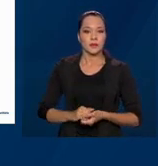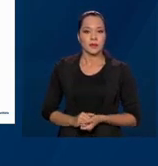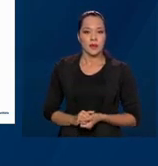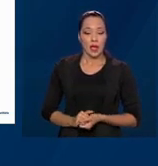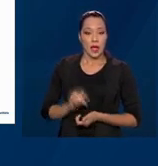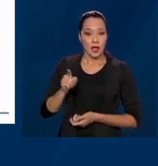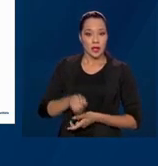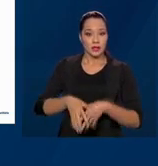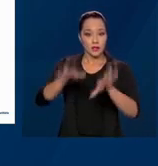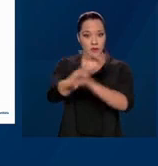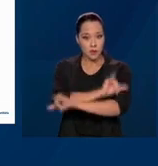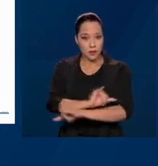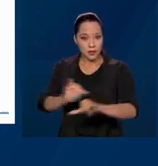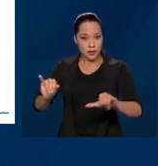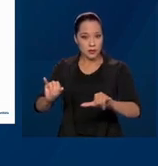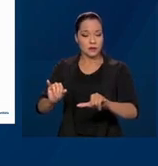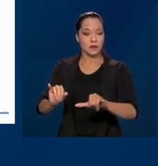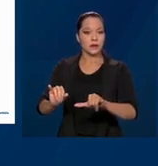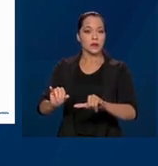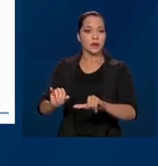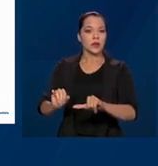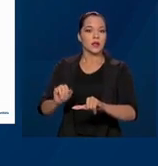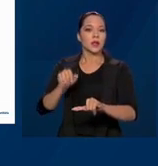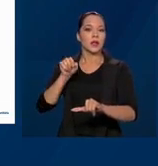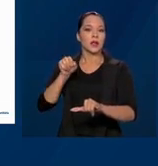Essa informação nós